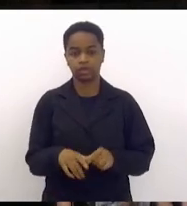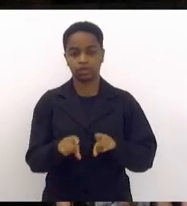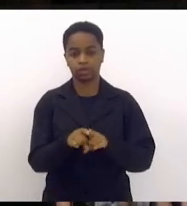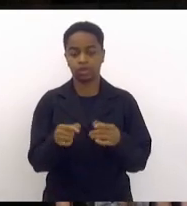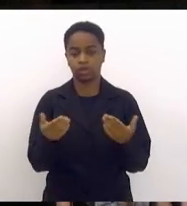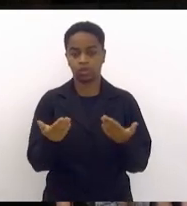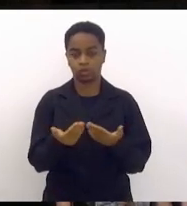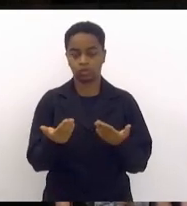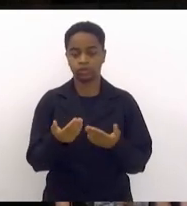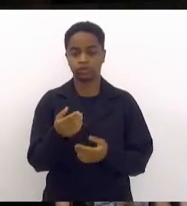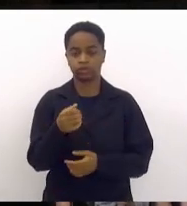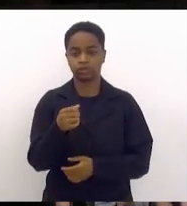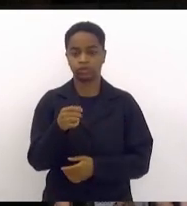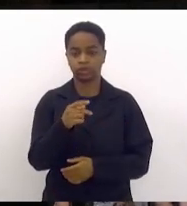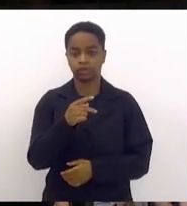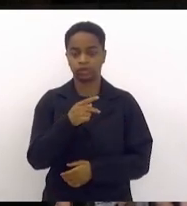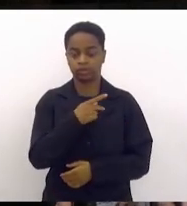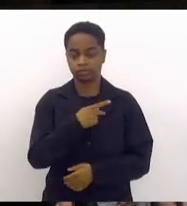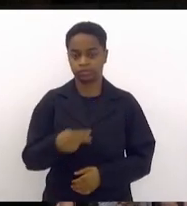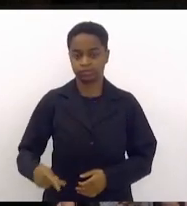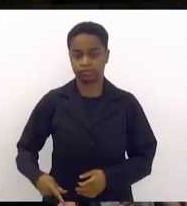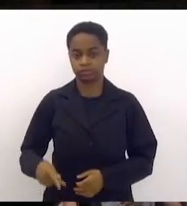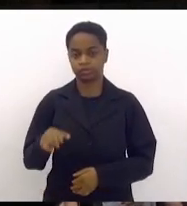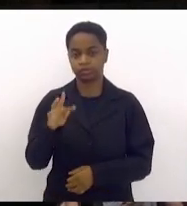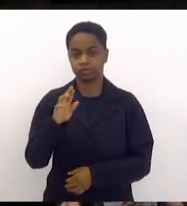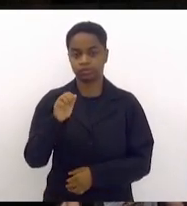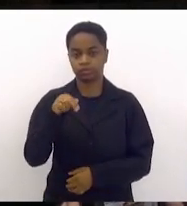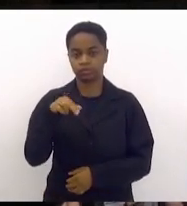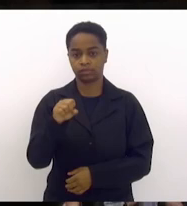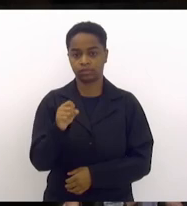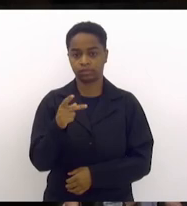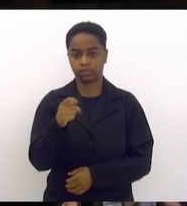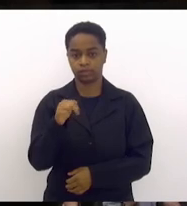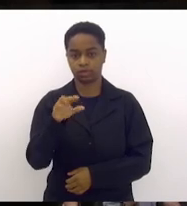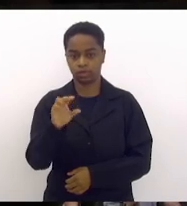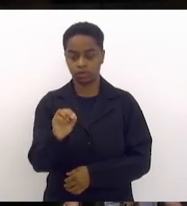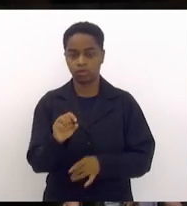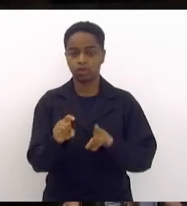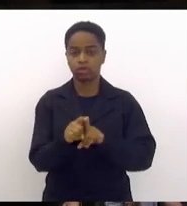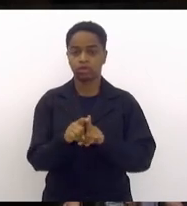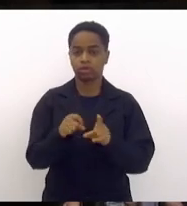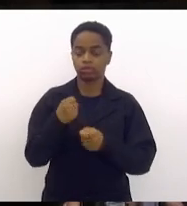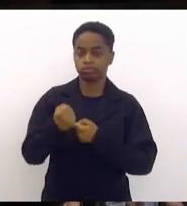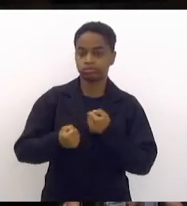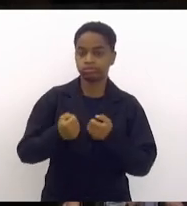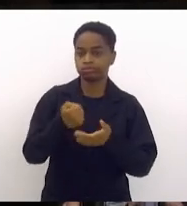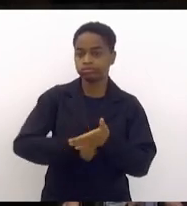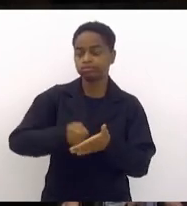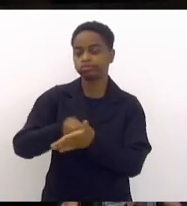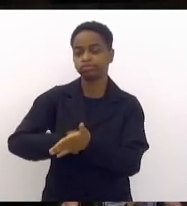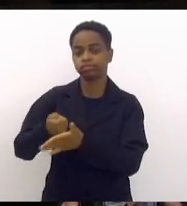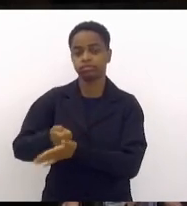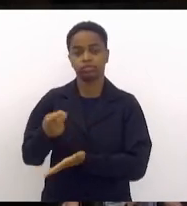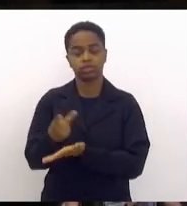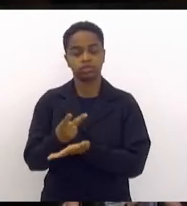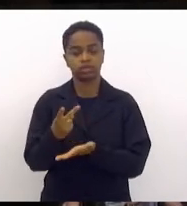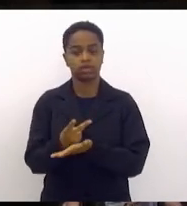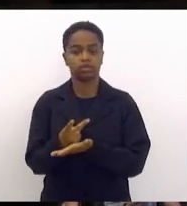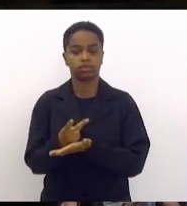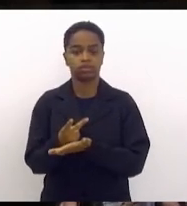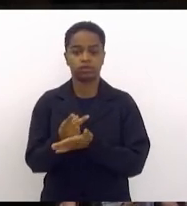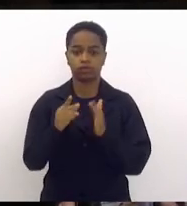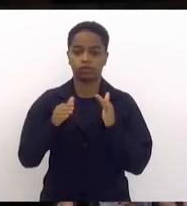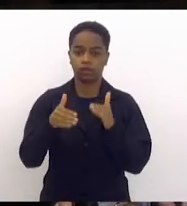presidente da Transpetro e que sempre foi um grande batalhador não é pela